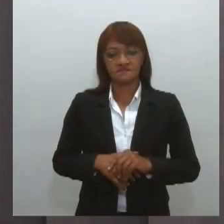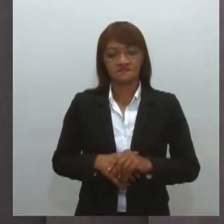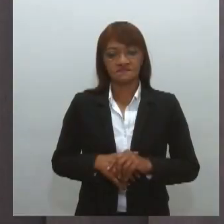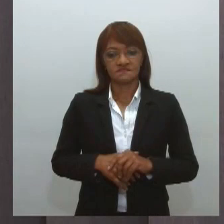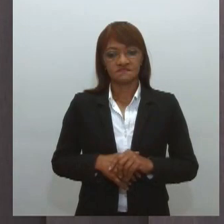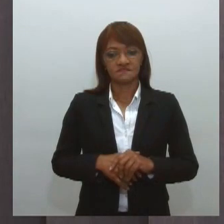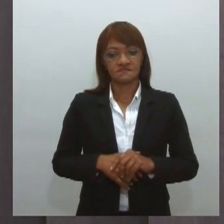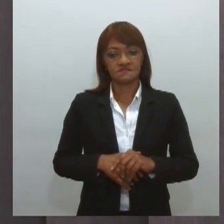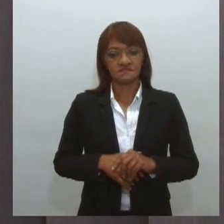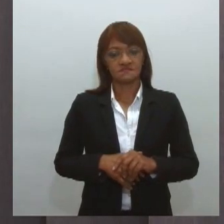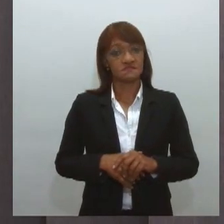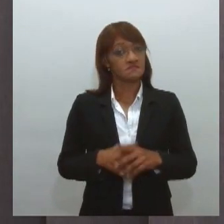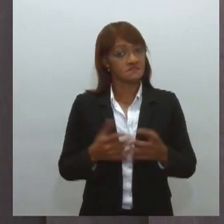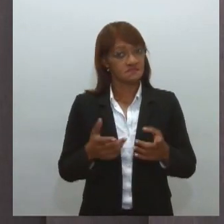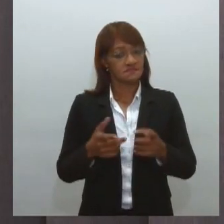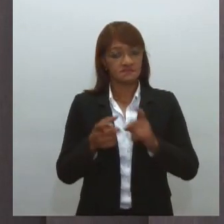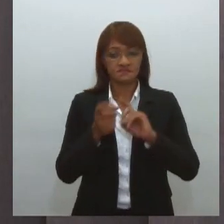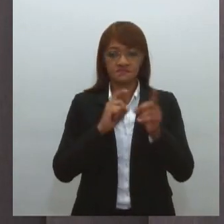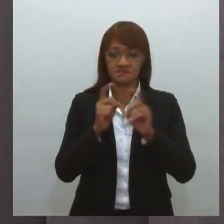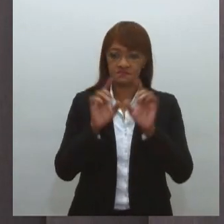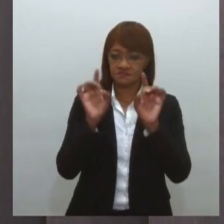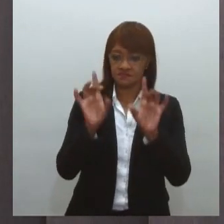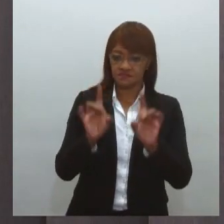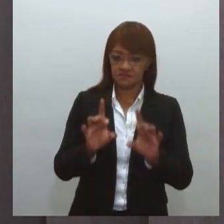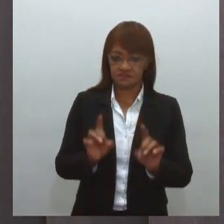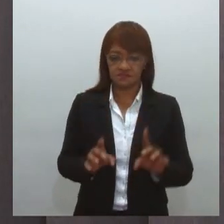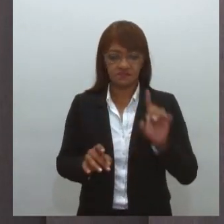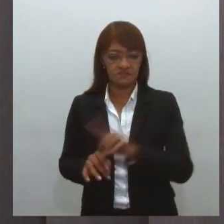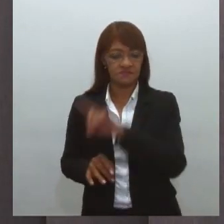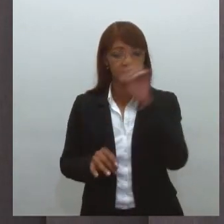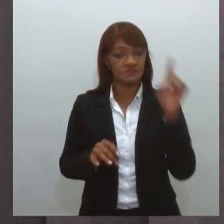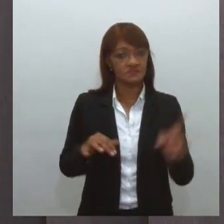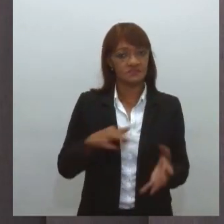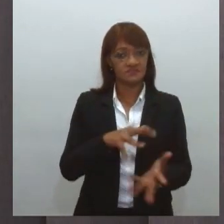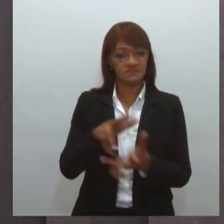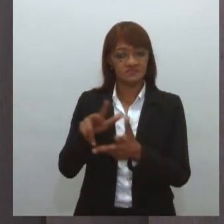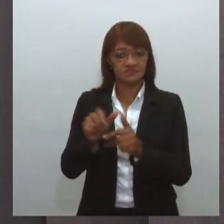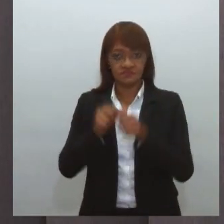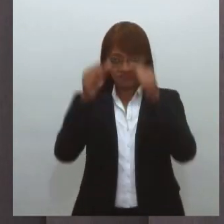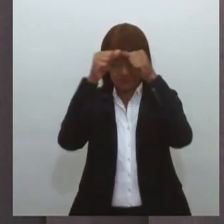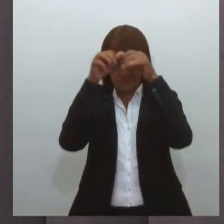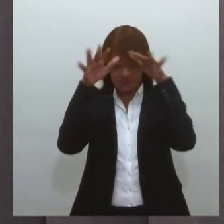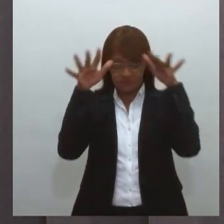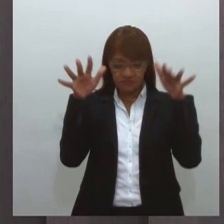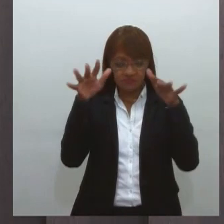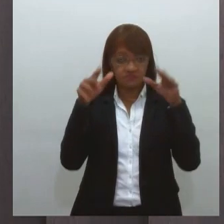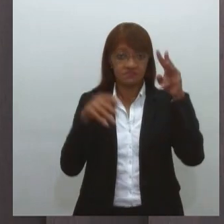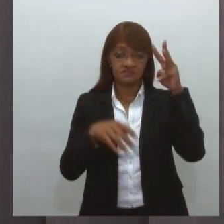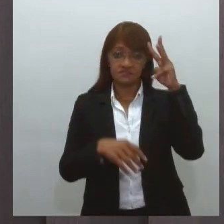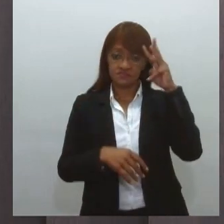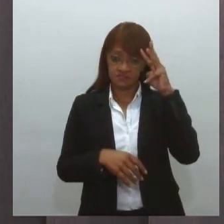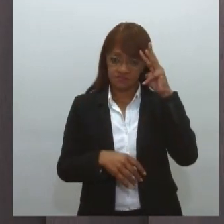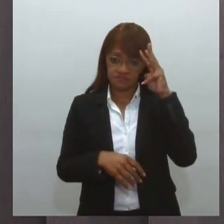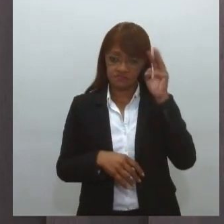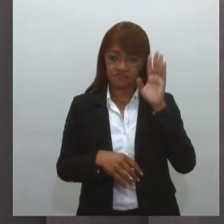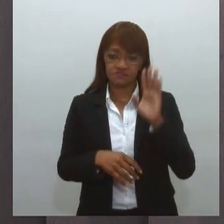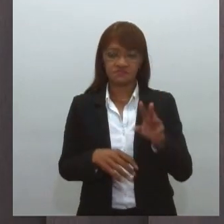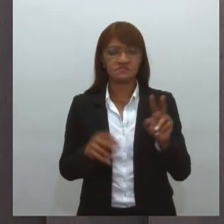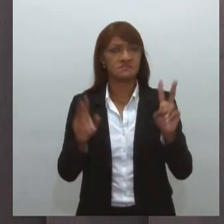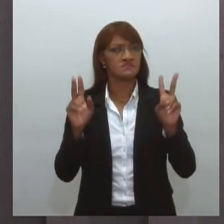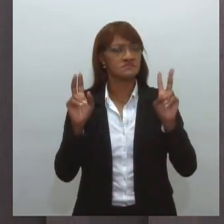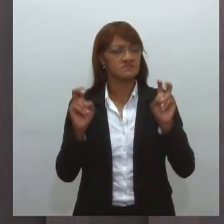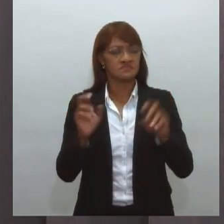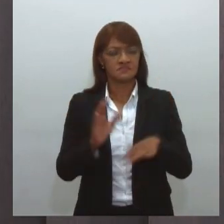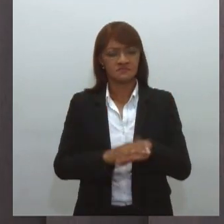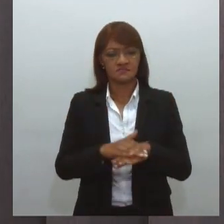A sessão especial sobre o Dia Mundial do Autismo, realizada nesta terça-feira, foi o assunto mais abordado